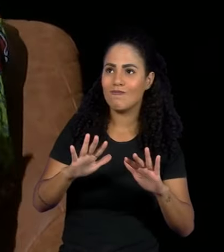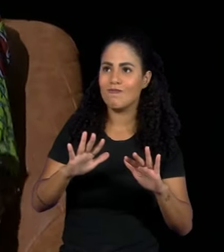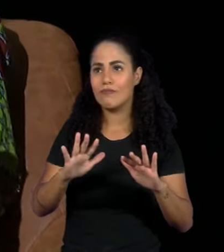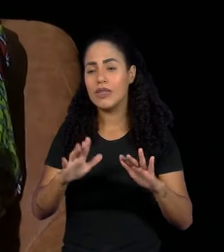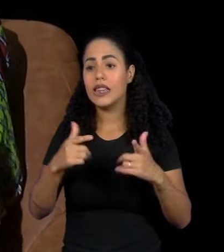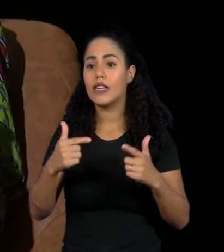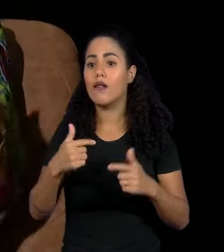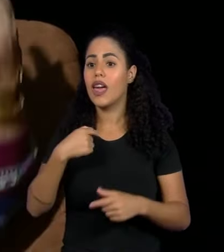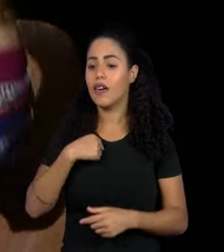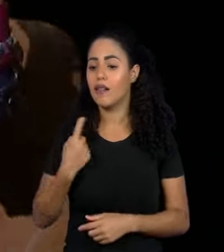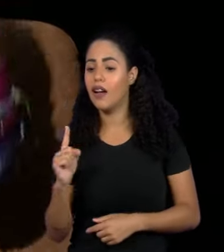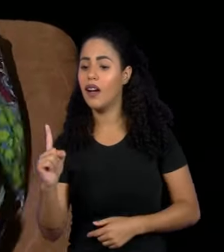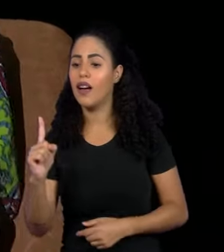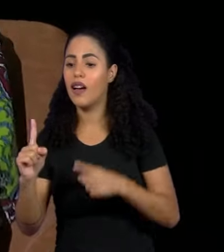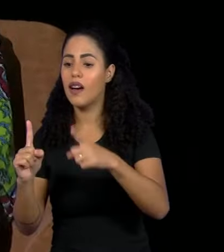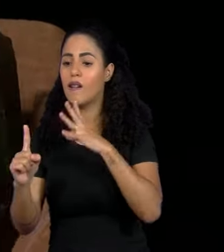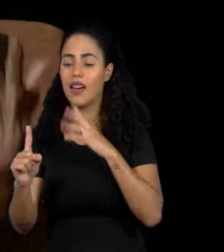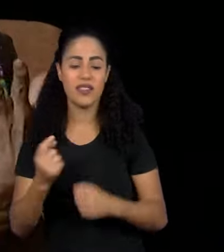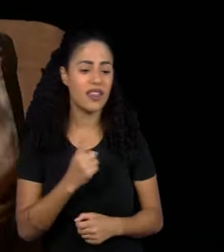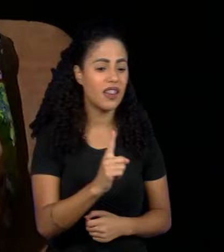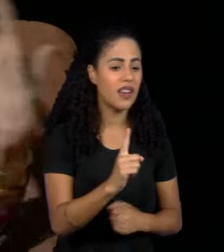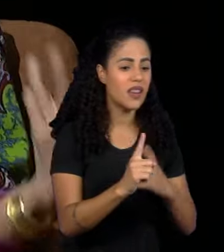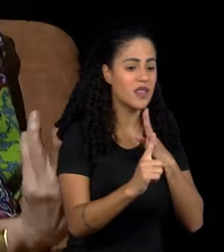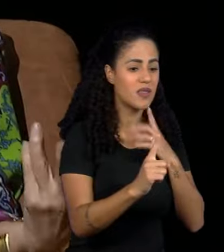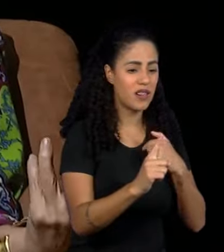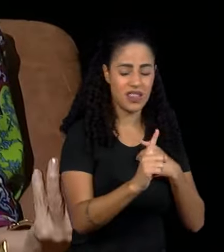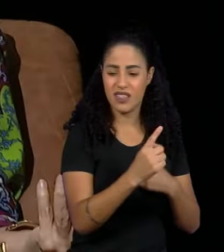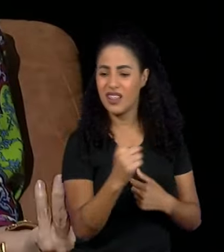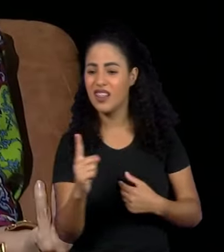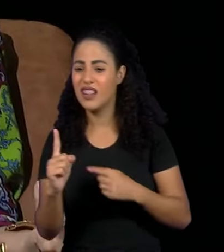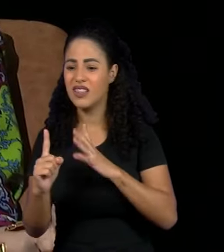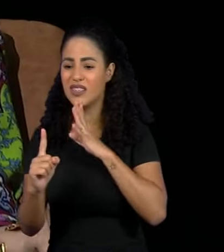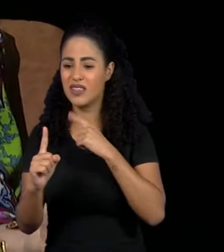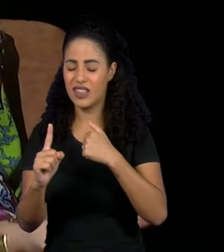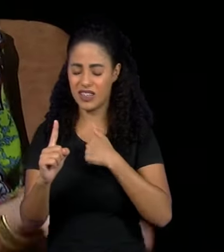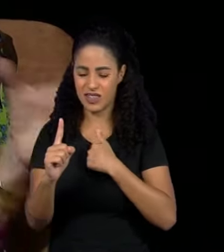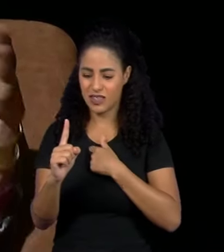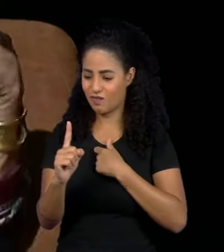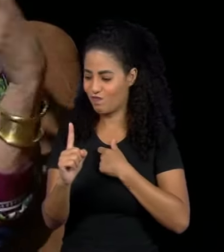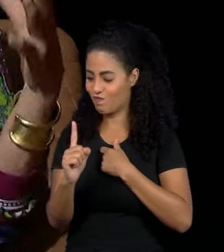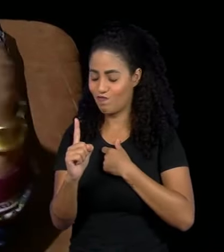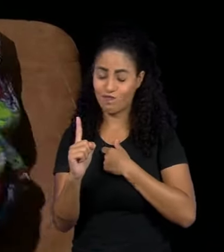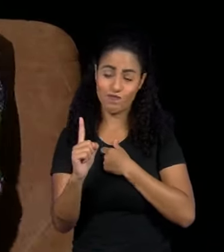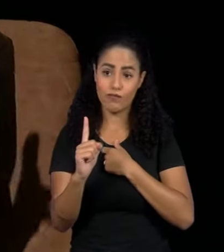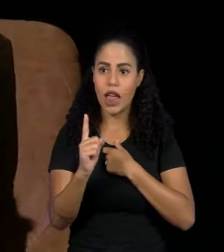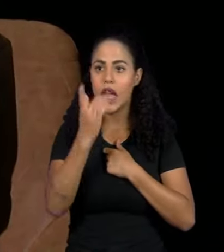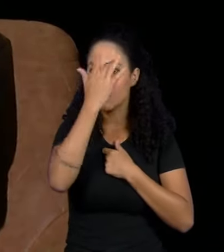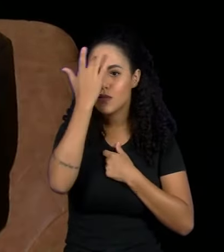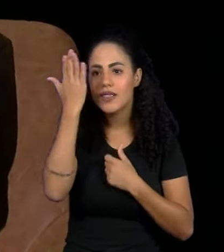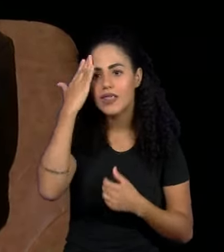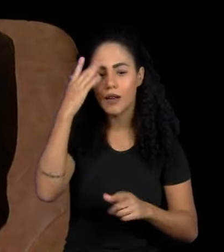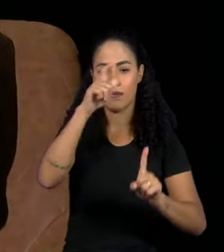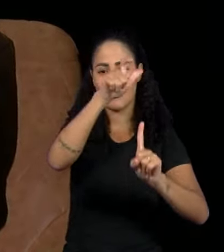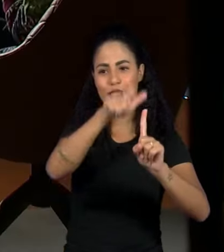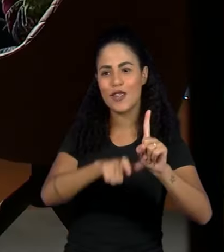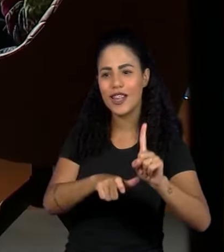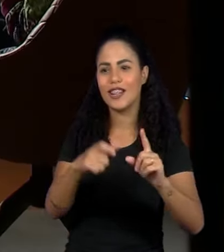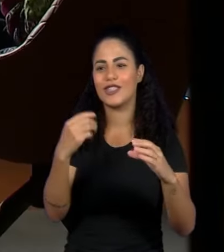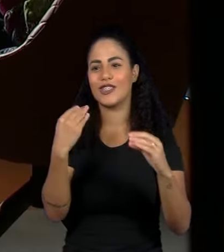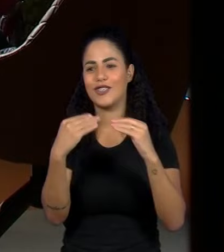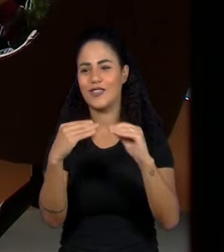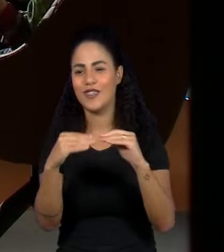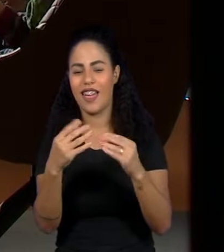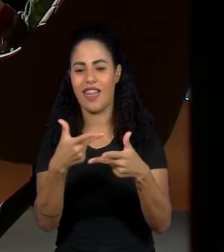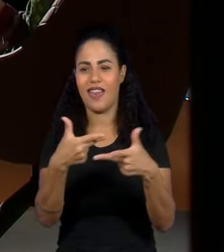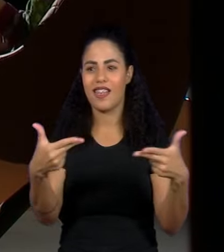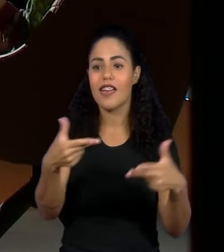onde eu vou, as pessoas já têm uma ideia qualquer que seja, né? Que elas fizeram a partir dos personagens, que elas fizeram a partir